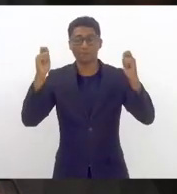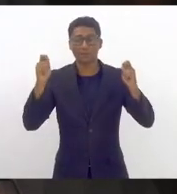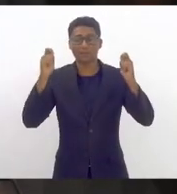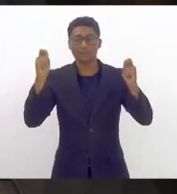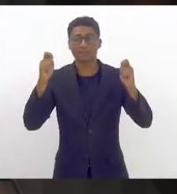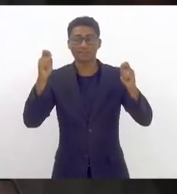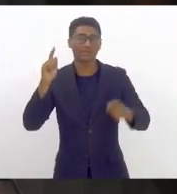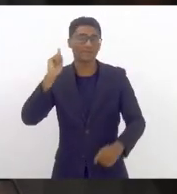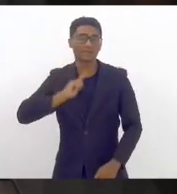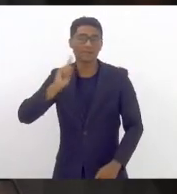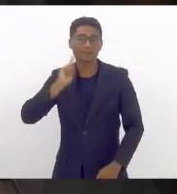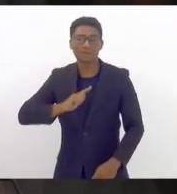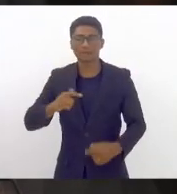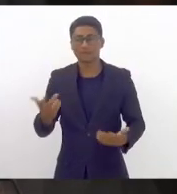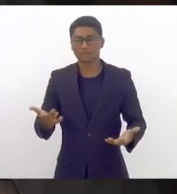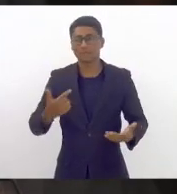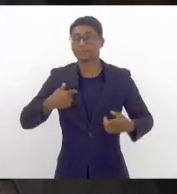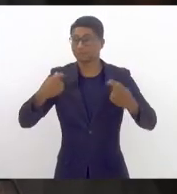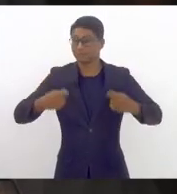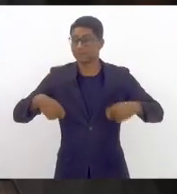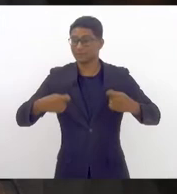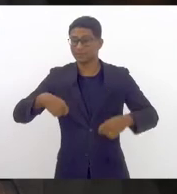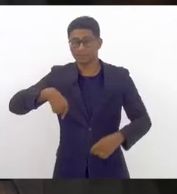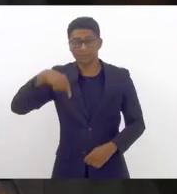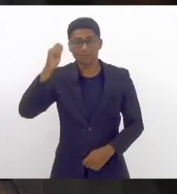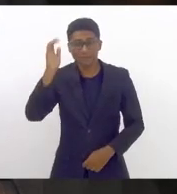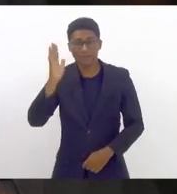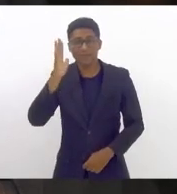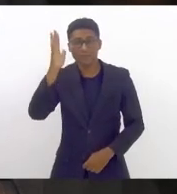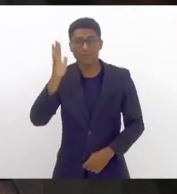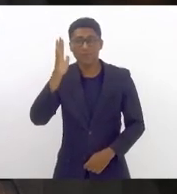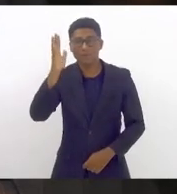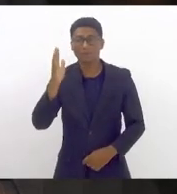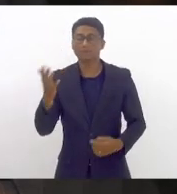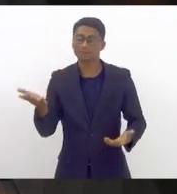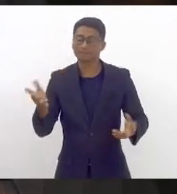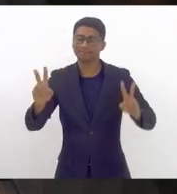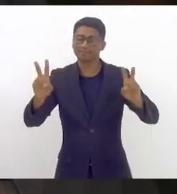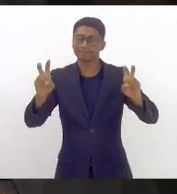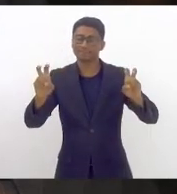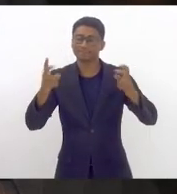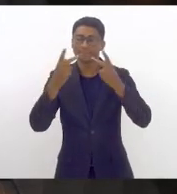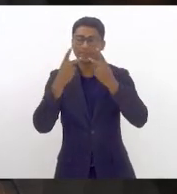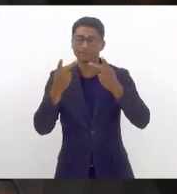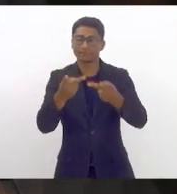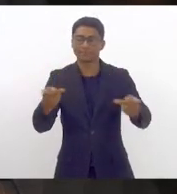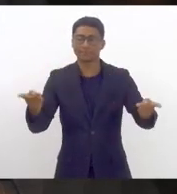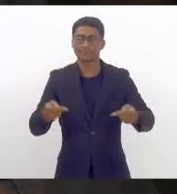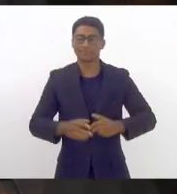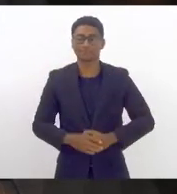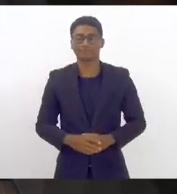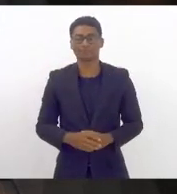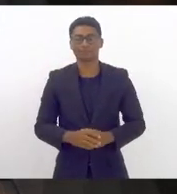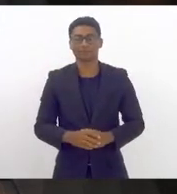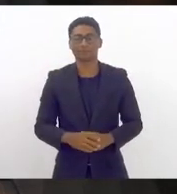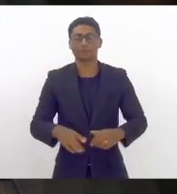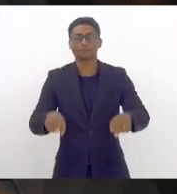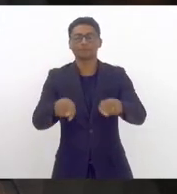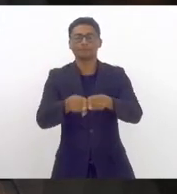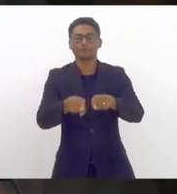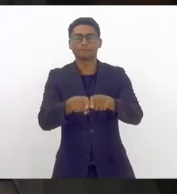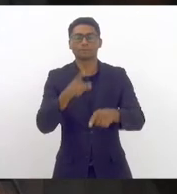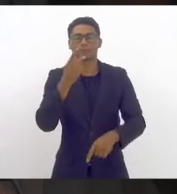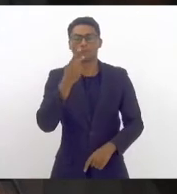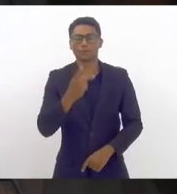tem que abrir a minha fala de hoje nesse tema e dizer senhor